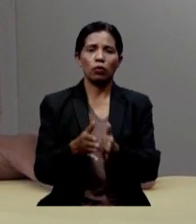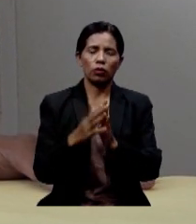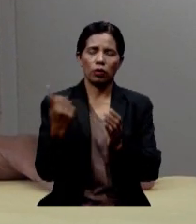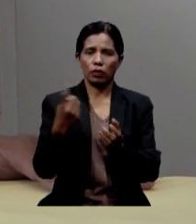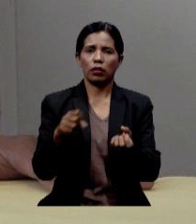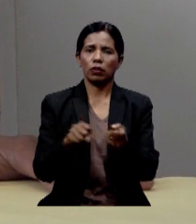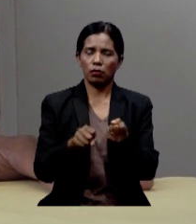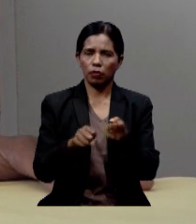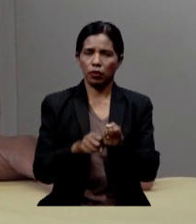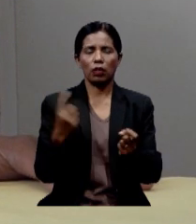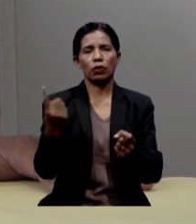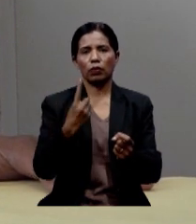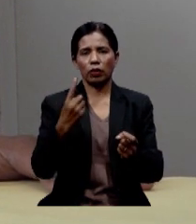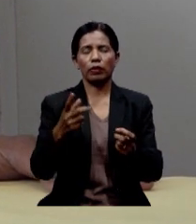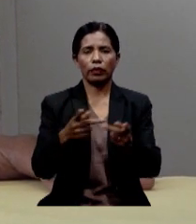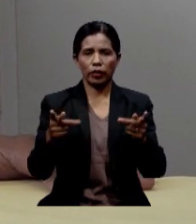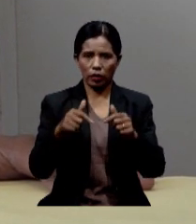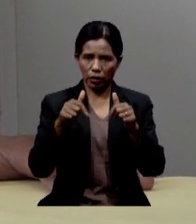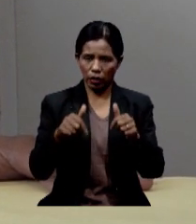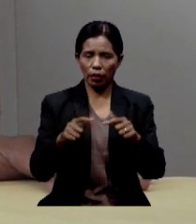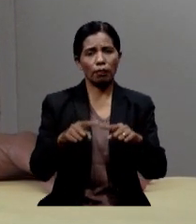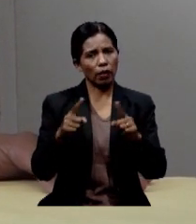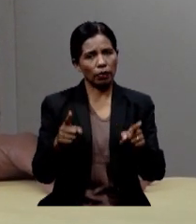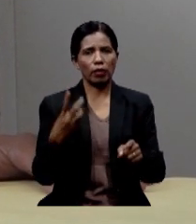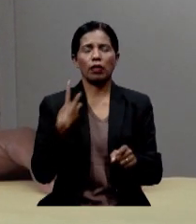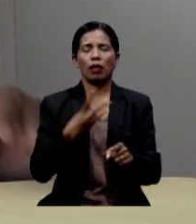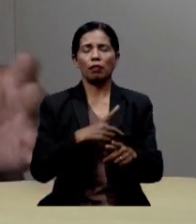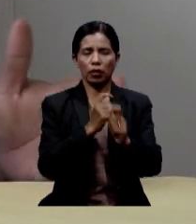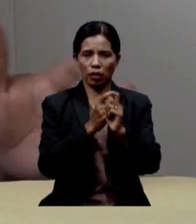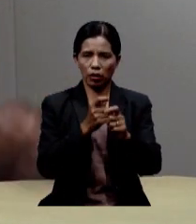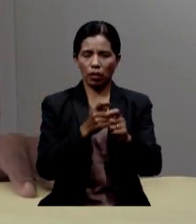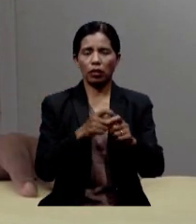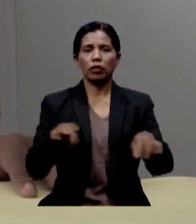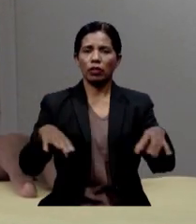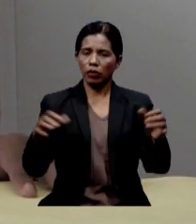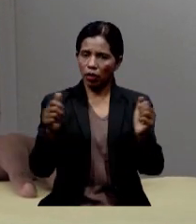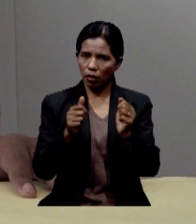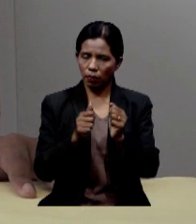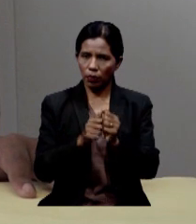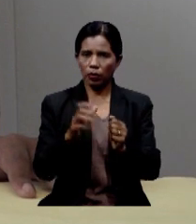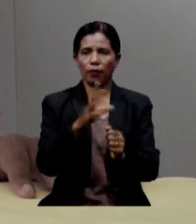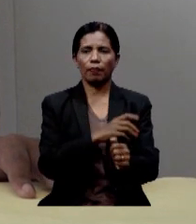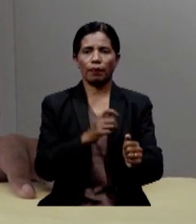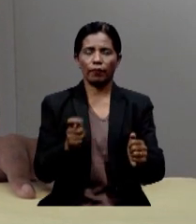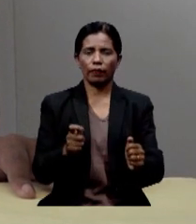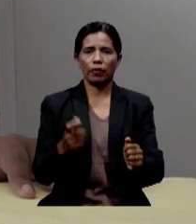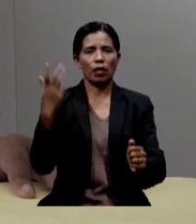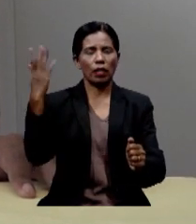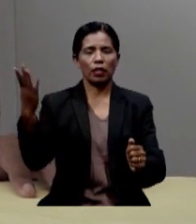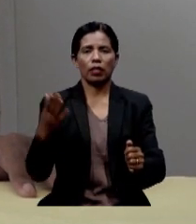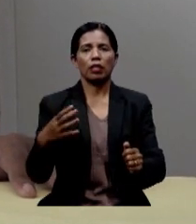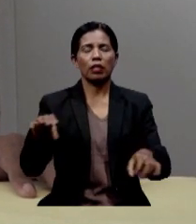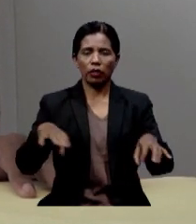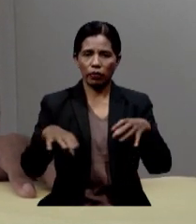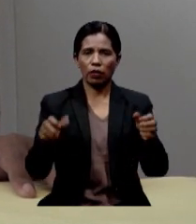direção de energia, MB, a mim mostra tenta para atuar com a nossa nova entidade, o buquida neve, mas a IA nem papel nessa nova